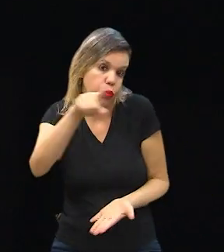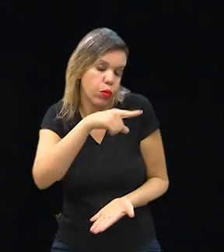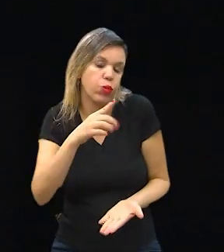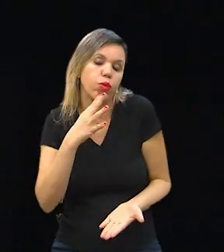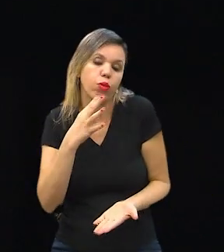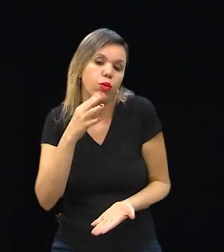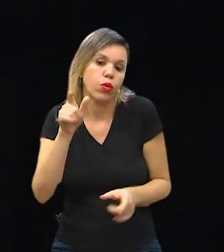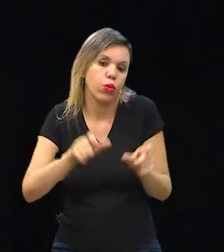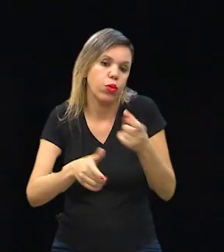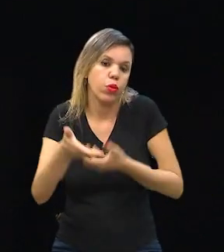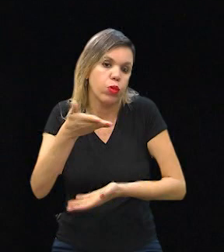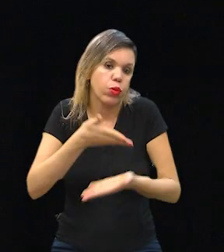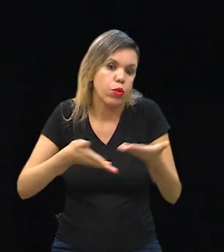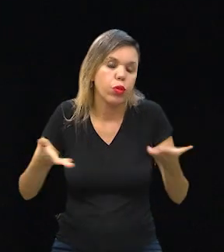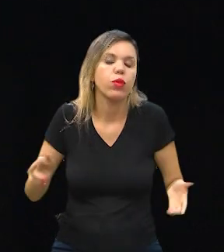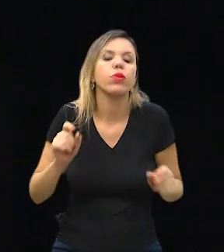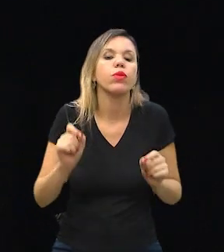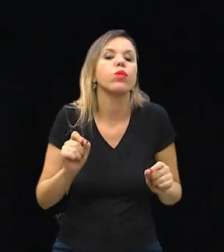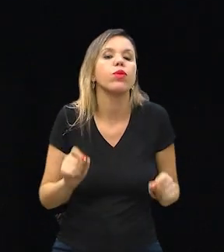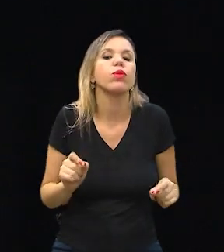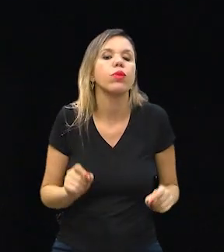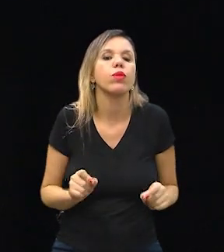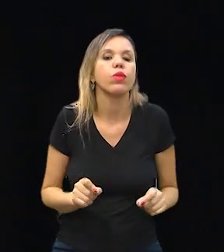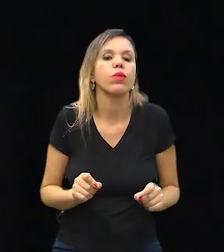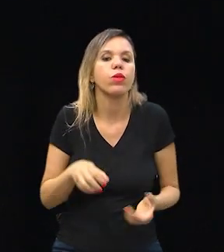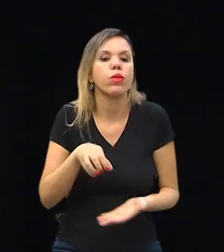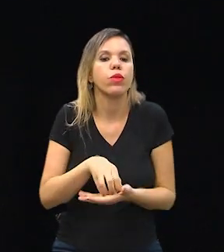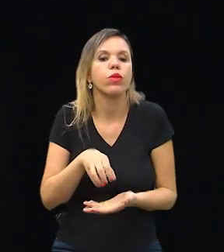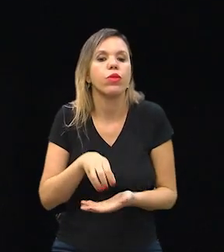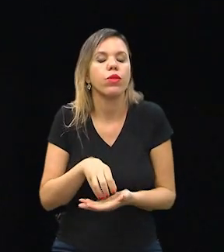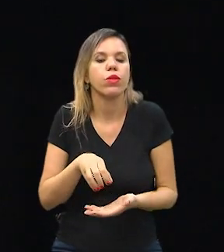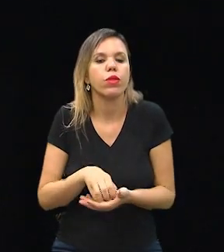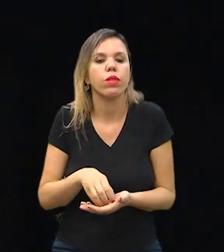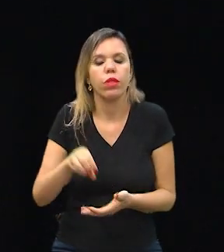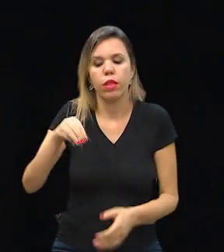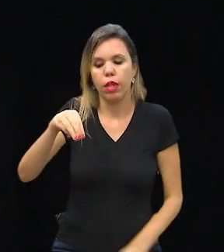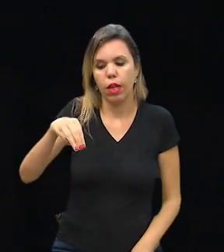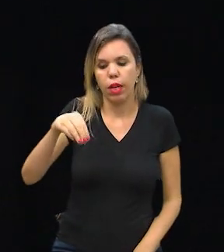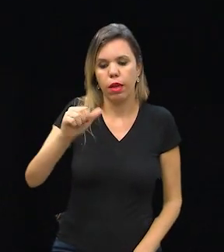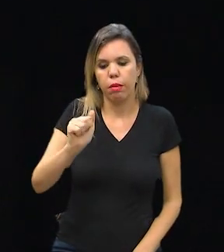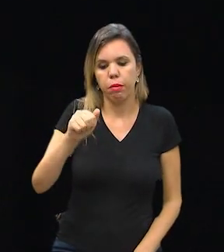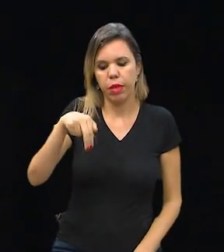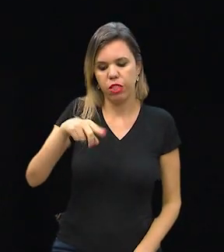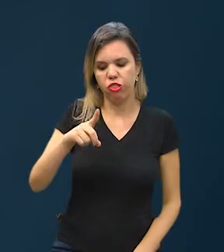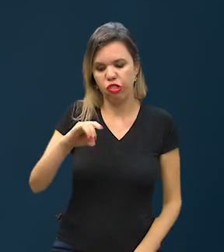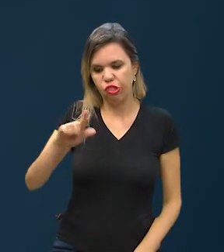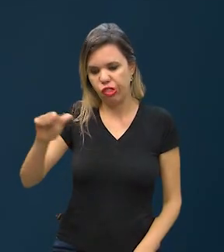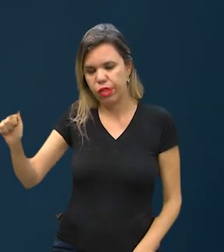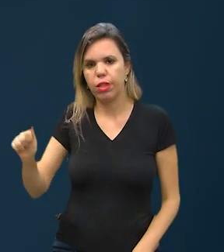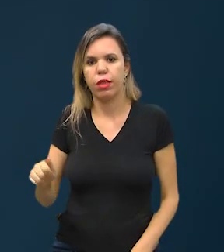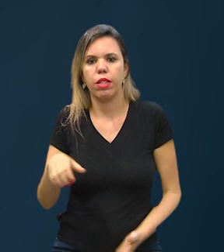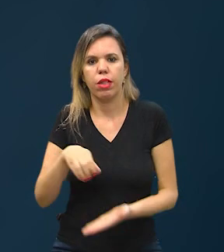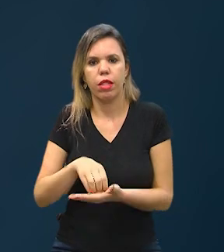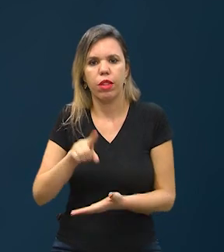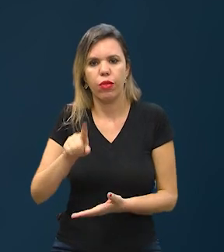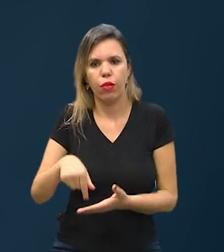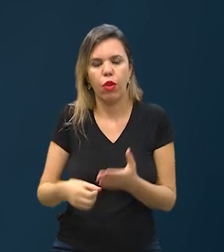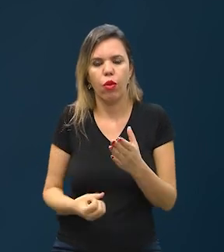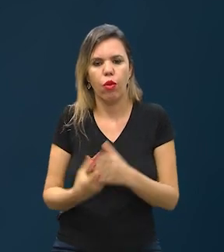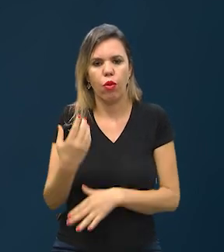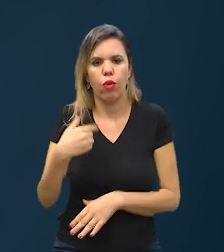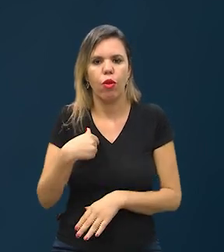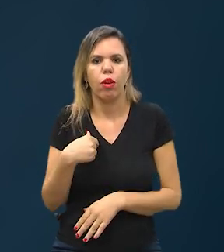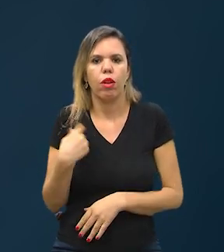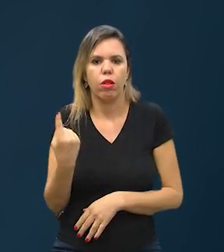se conheceram? E quem é a agência Mandinga de Favela? Quem fala primeiro comigo? A agência ela foi